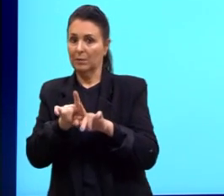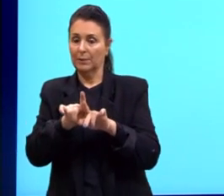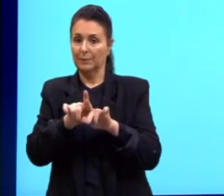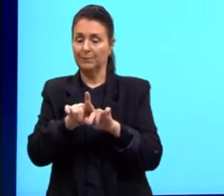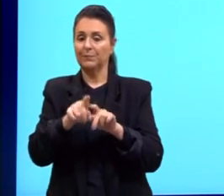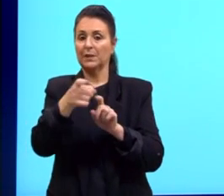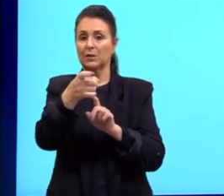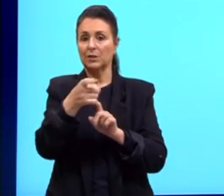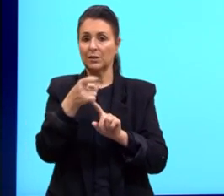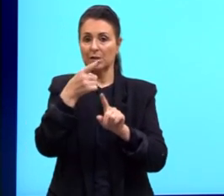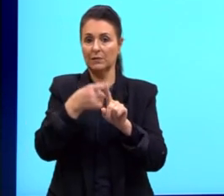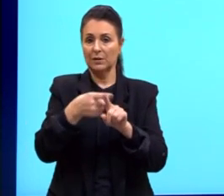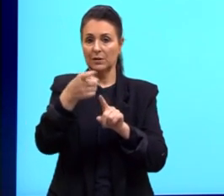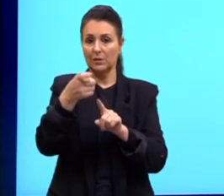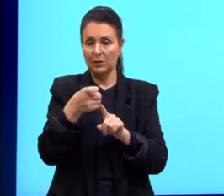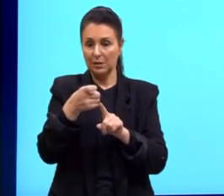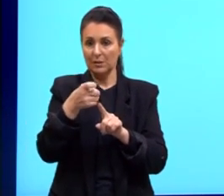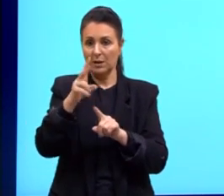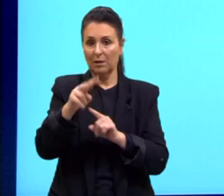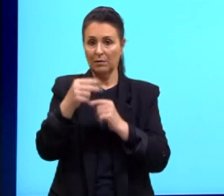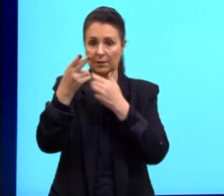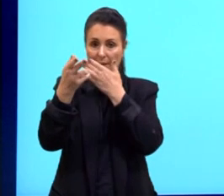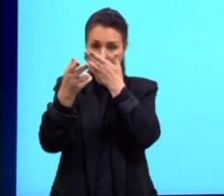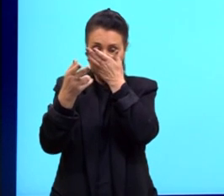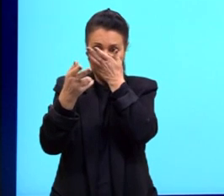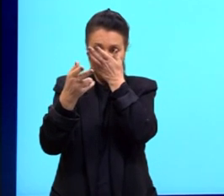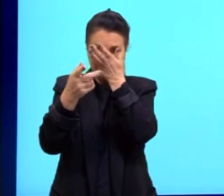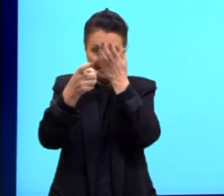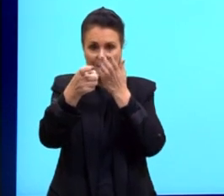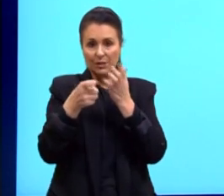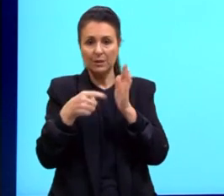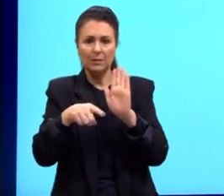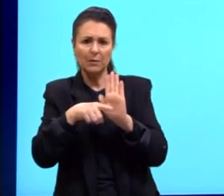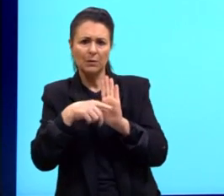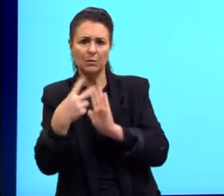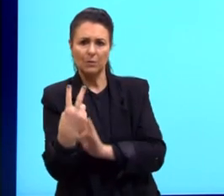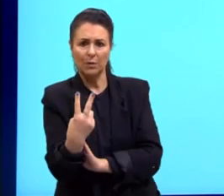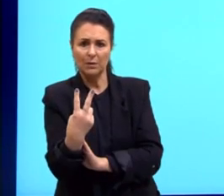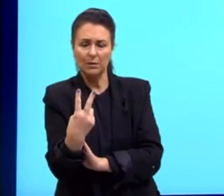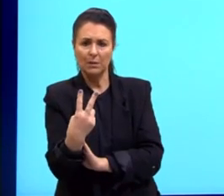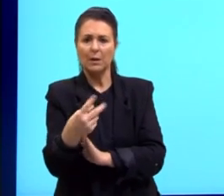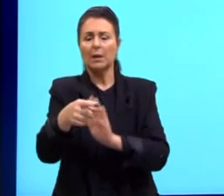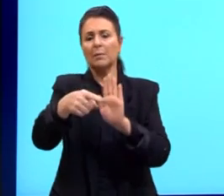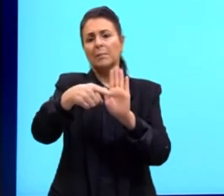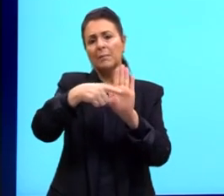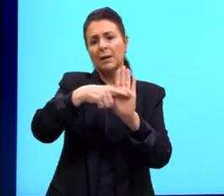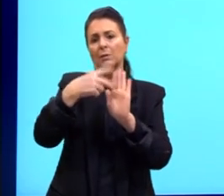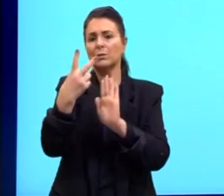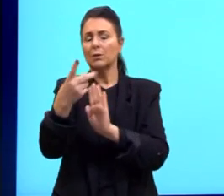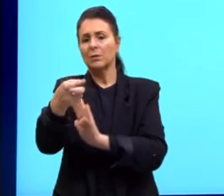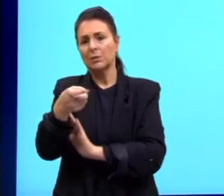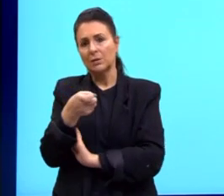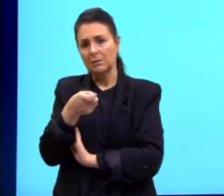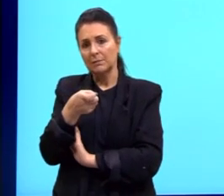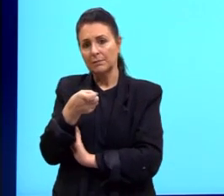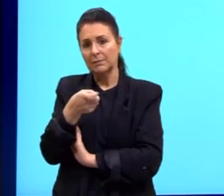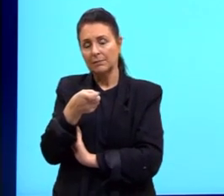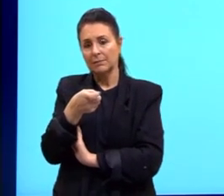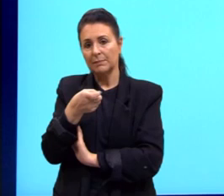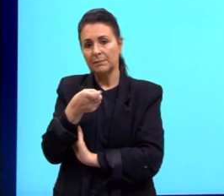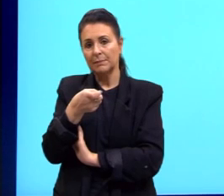x vezes x é x ao quadrado x menos 2 é menos 2X